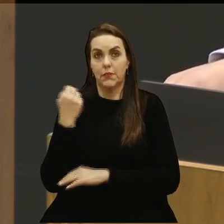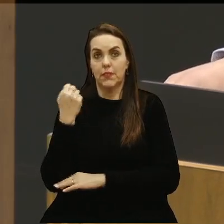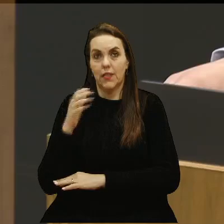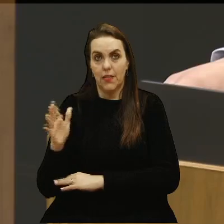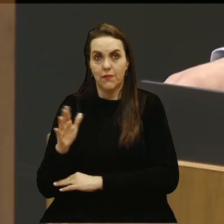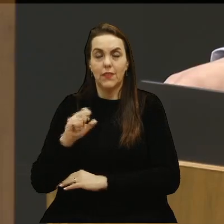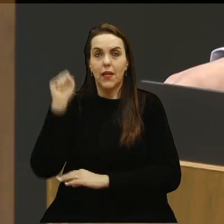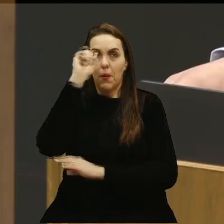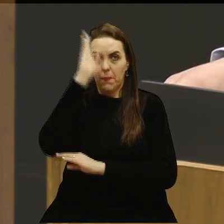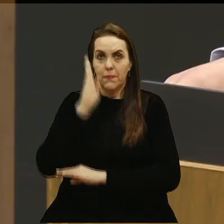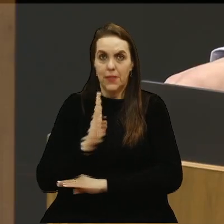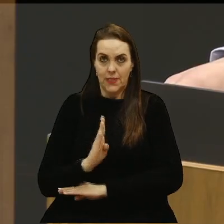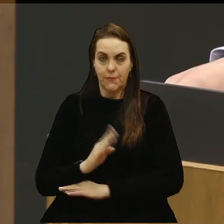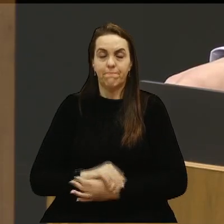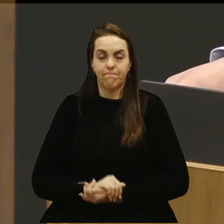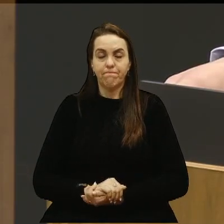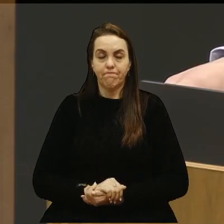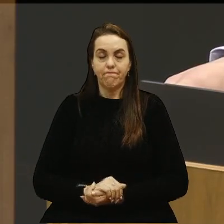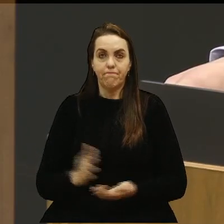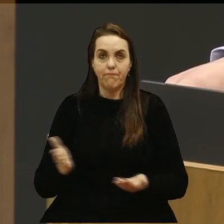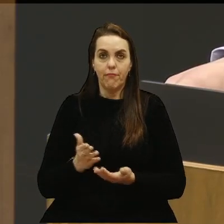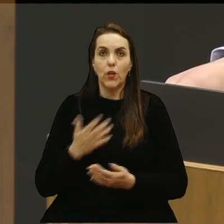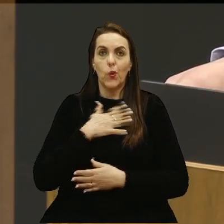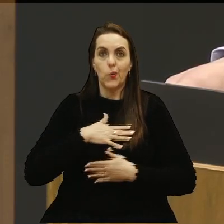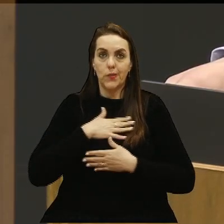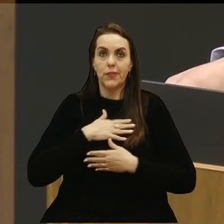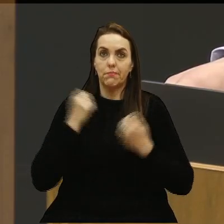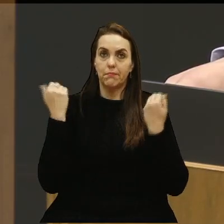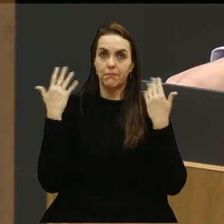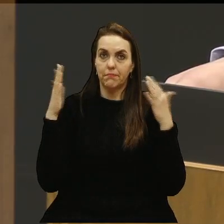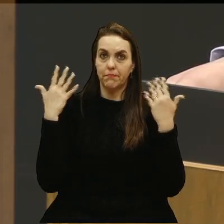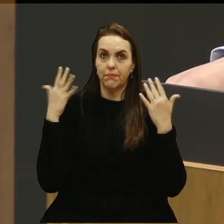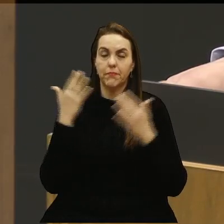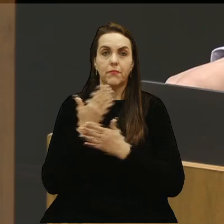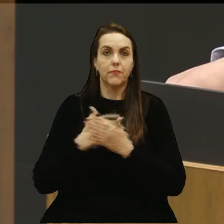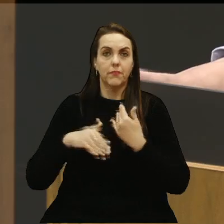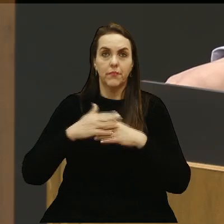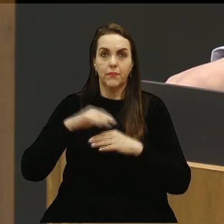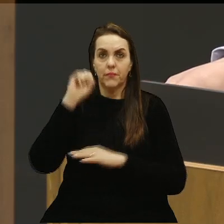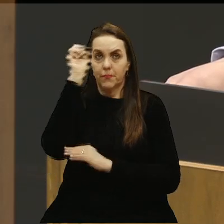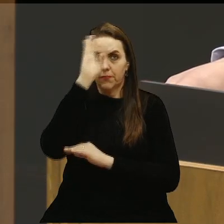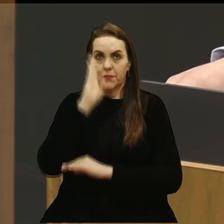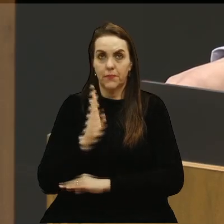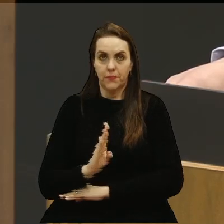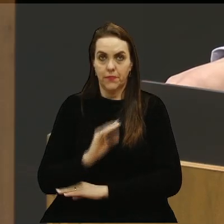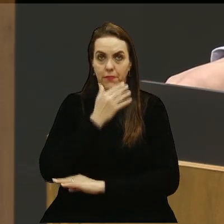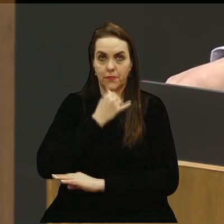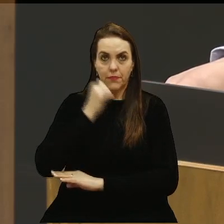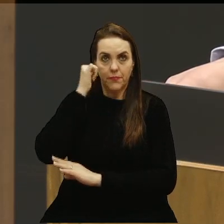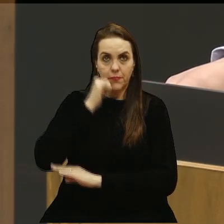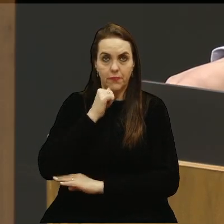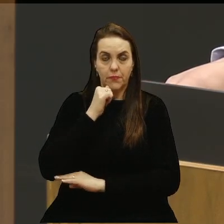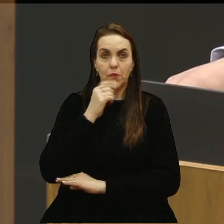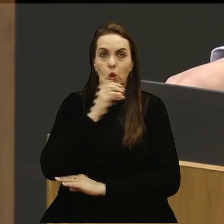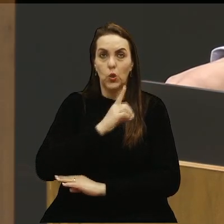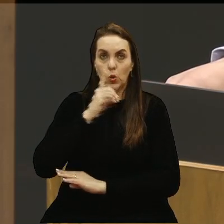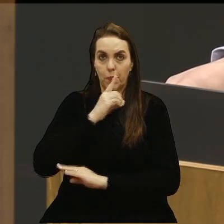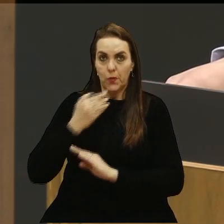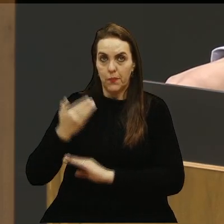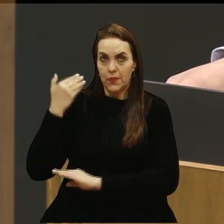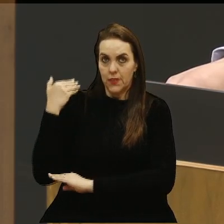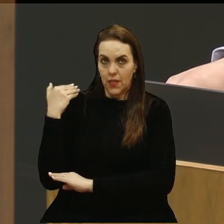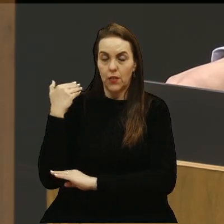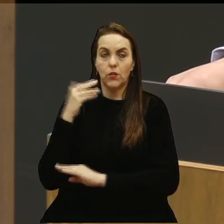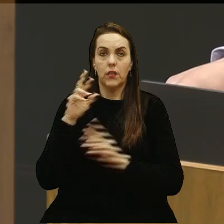Brasil. Eu gostaria de parabenizar a todos os brasileiros que no último domingo